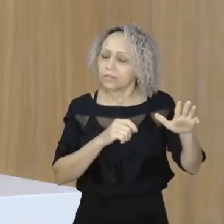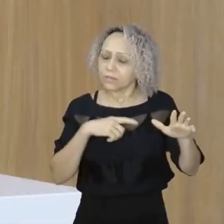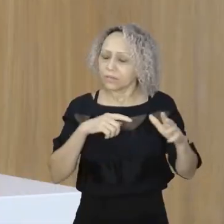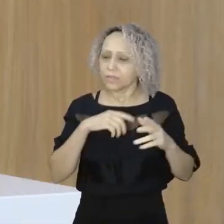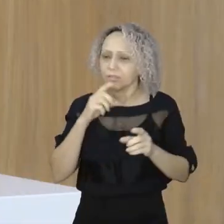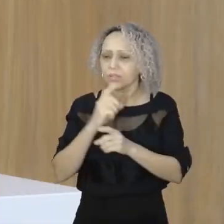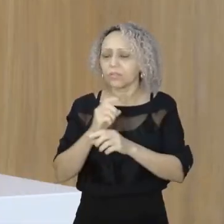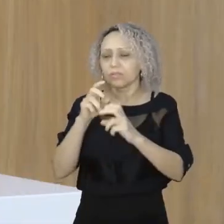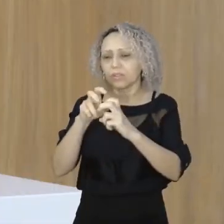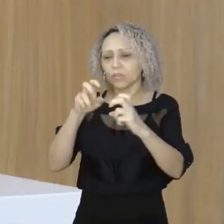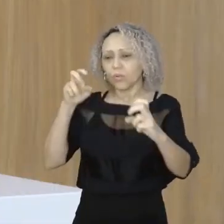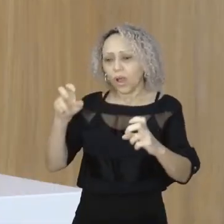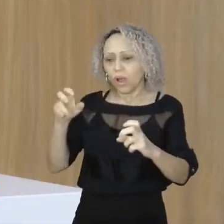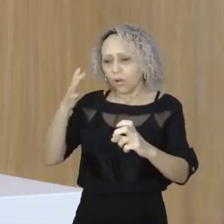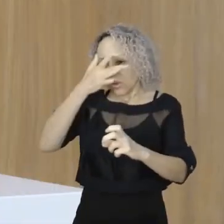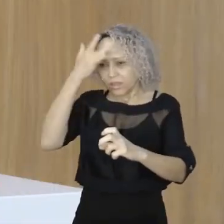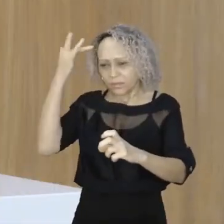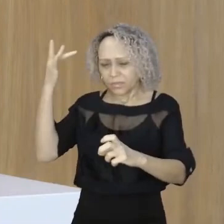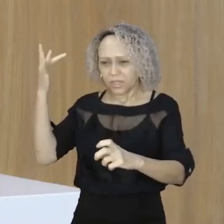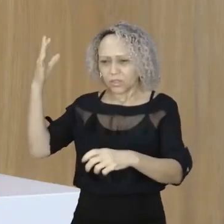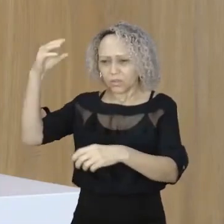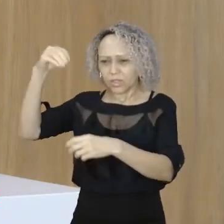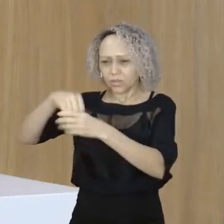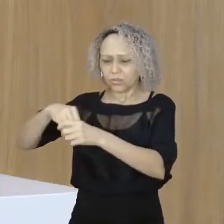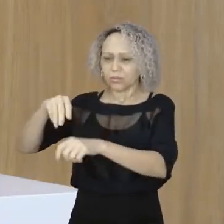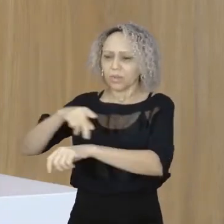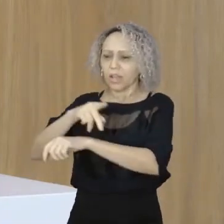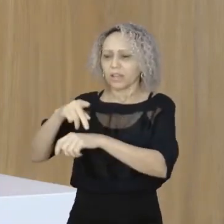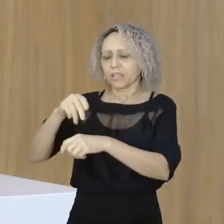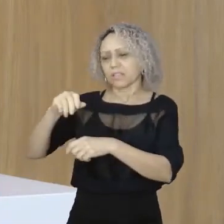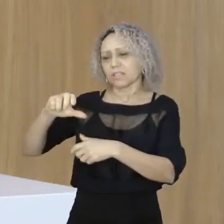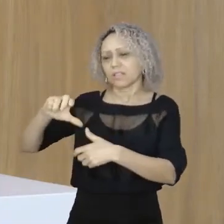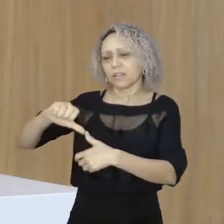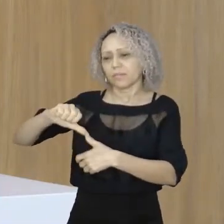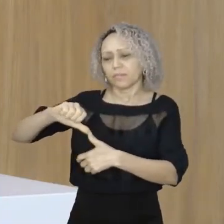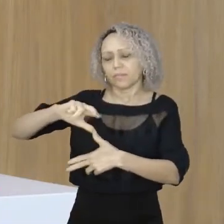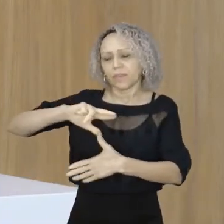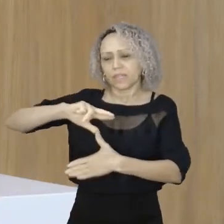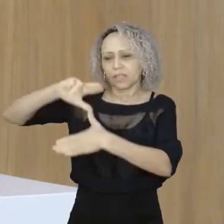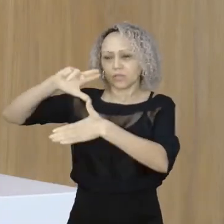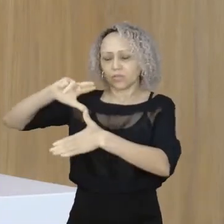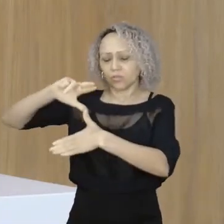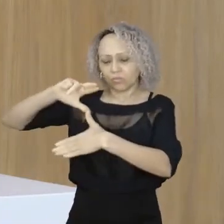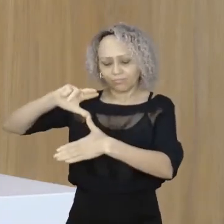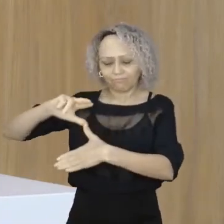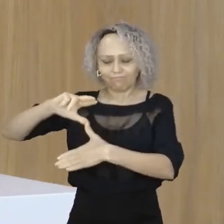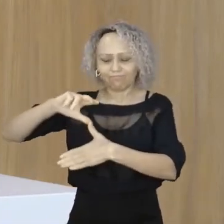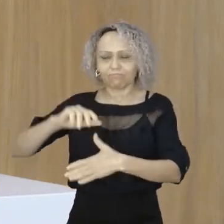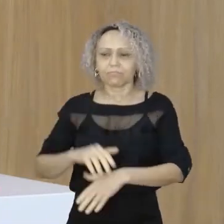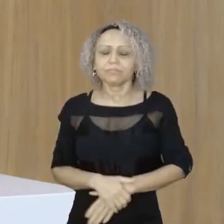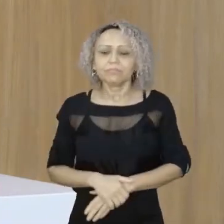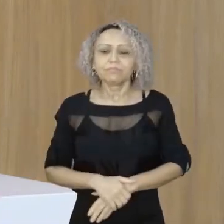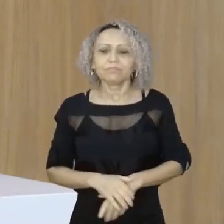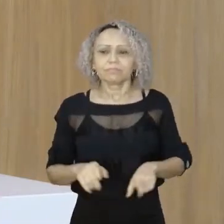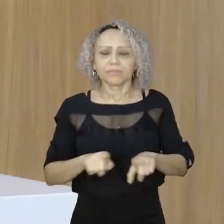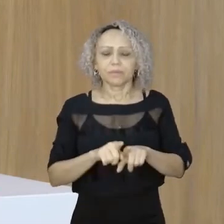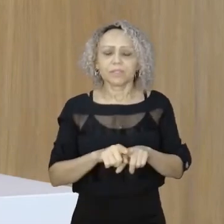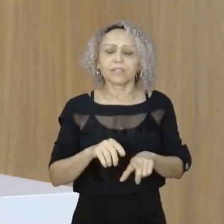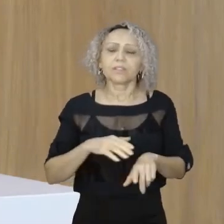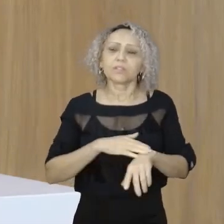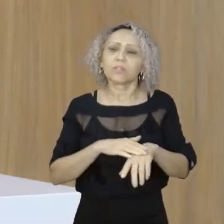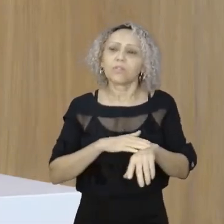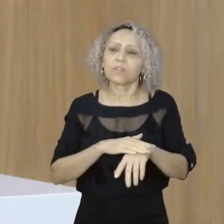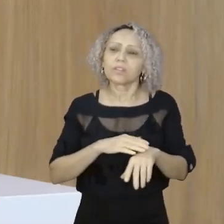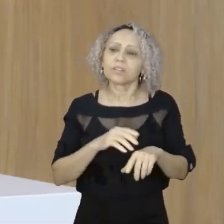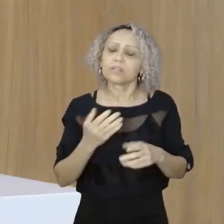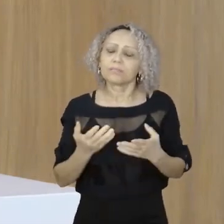E hoje, que é dia da consciência negra, a gente conversou com o secretário nacional de combate ao racismo do PT, o Márcio Chagas.